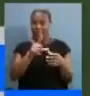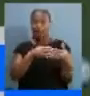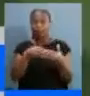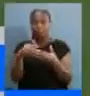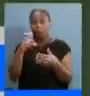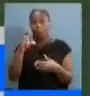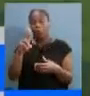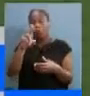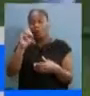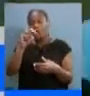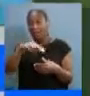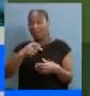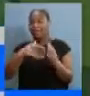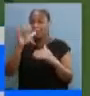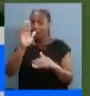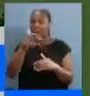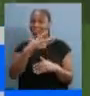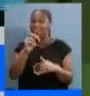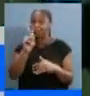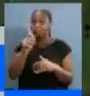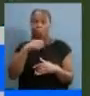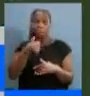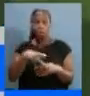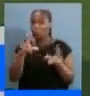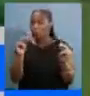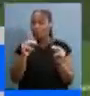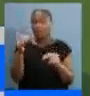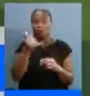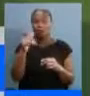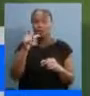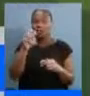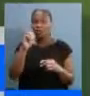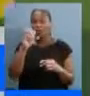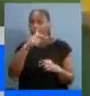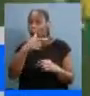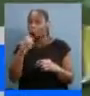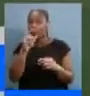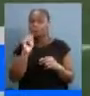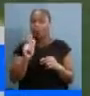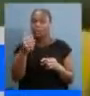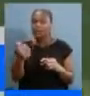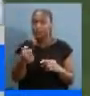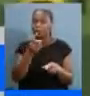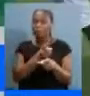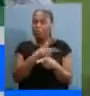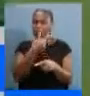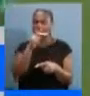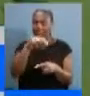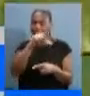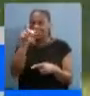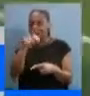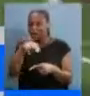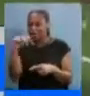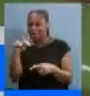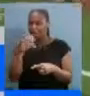qualificado com três pontos e nenhuma derrota em segundo lugar está o nos outro com cinco pontos os mesmos que tanzânia cabo